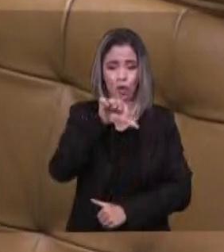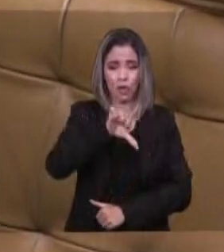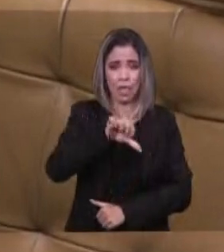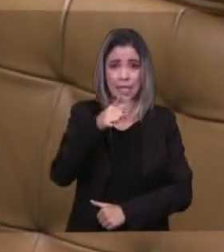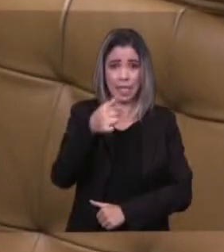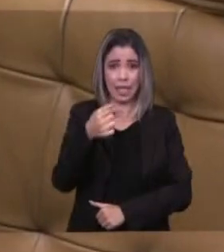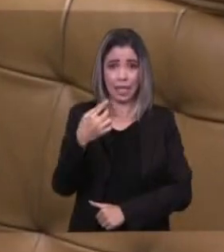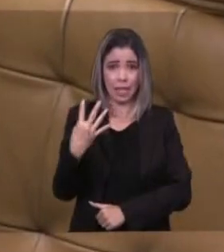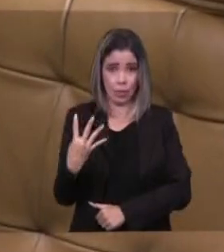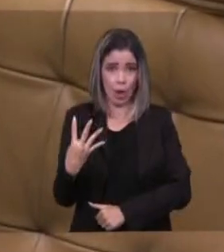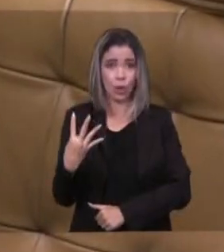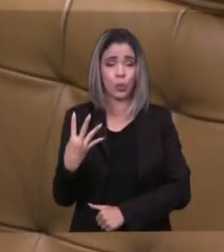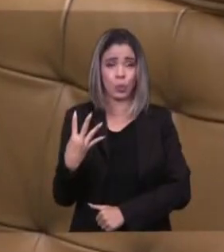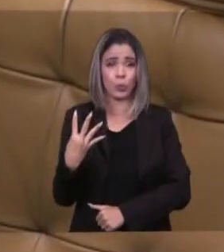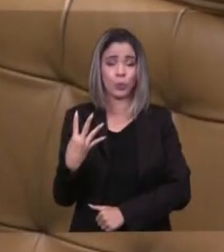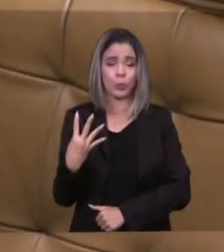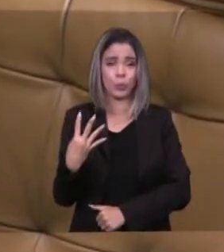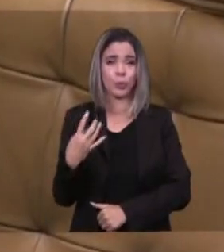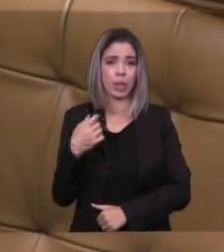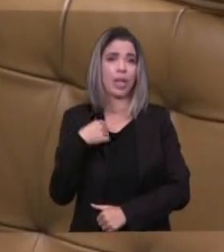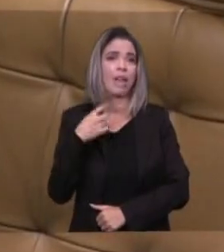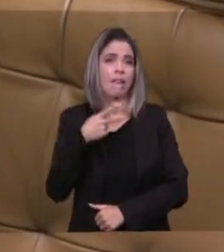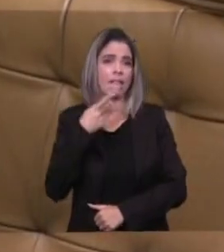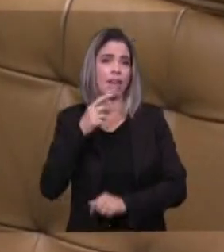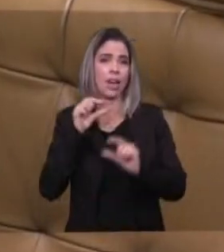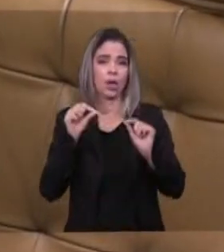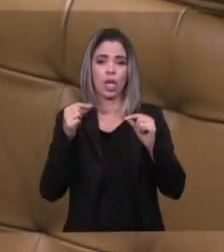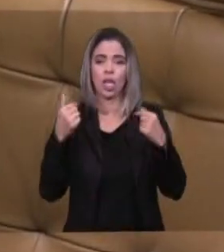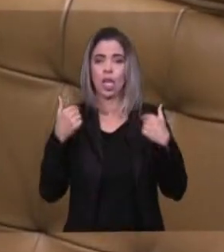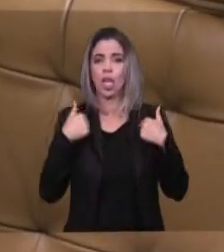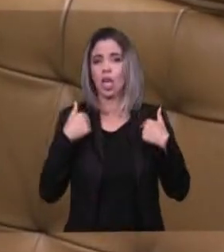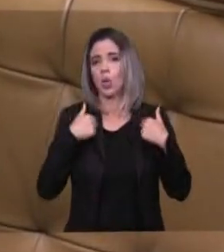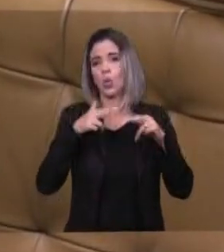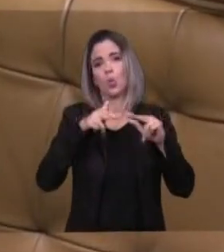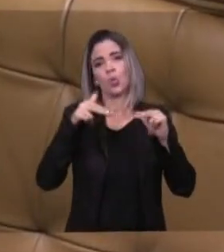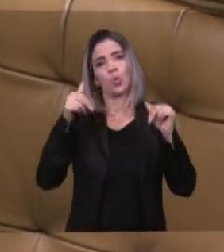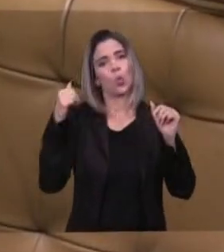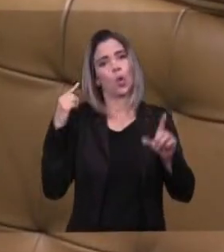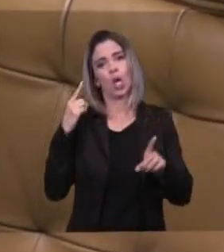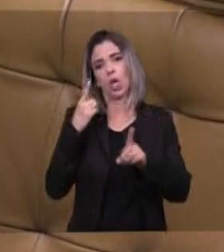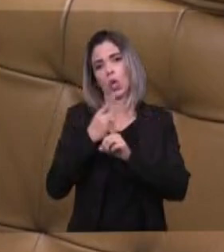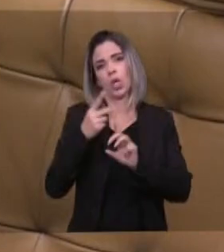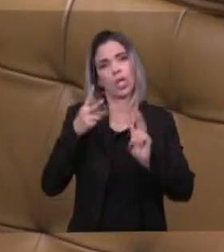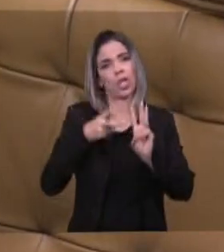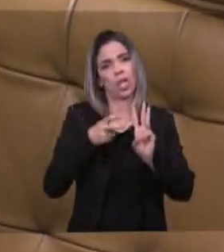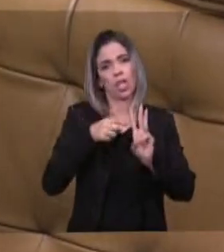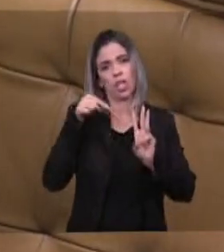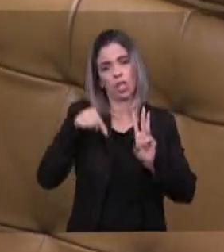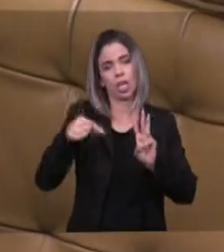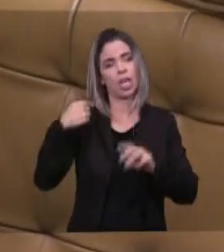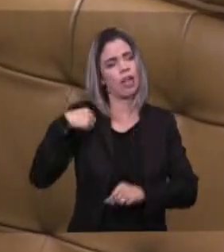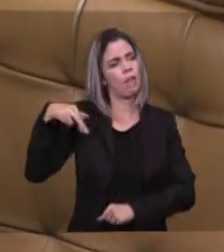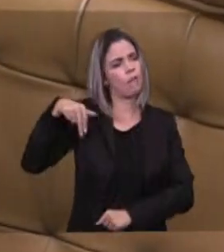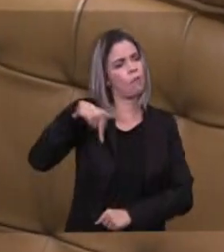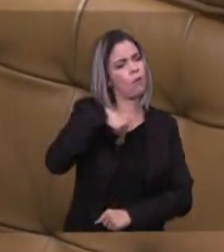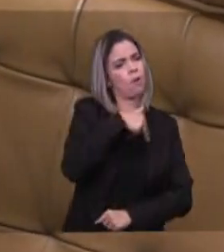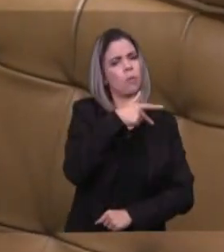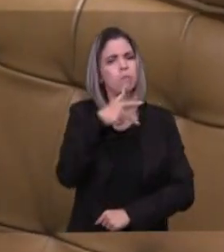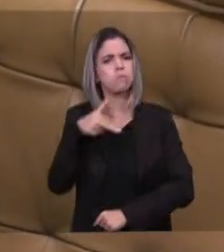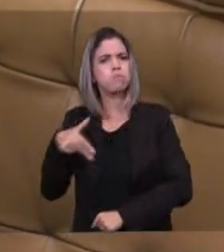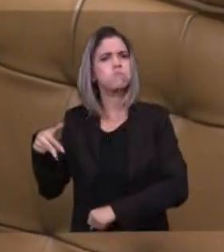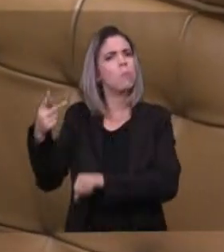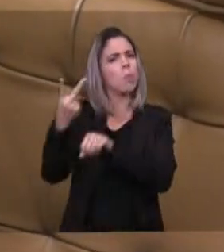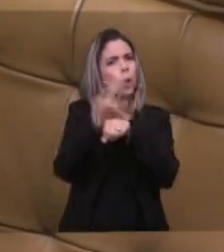índios do Noroeste. Juro, ministra Rosa, eu nunca achei índio aqui. perambulava por aí, andava